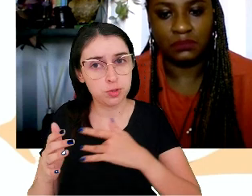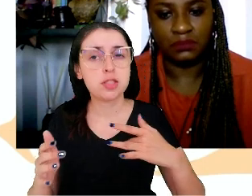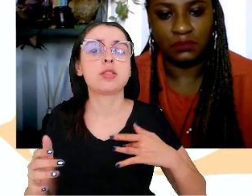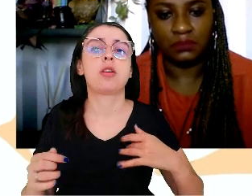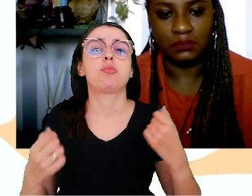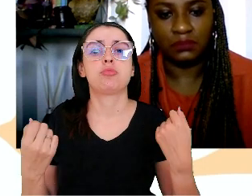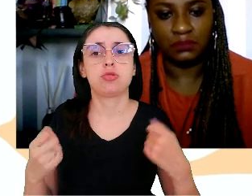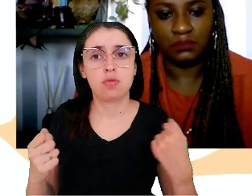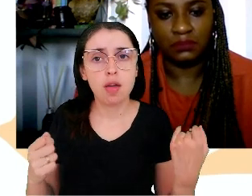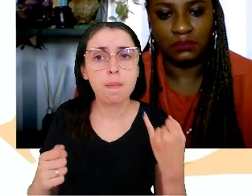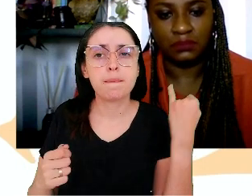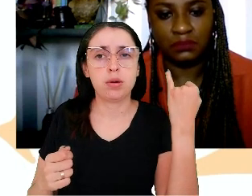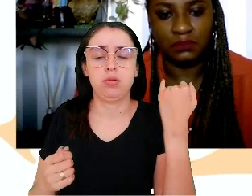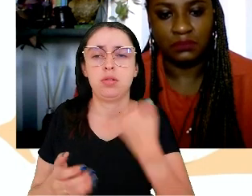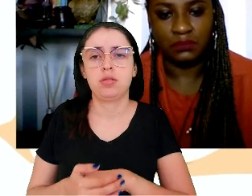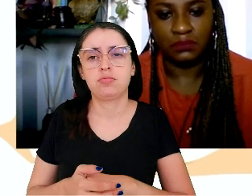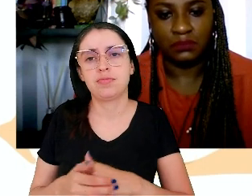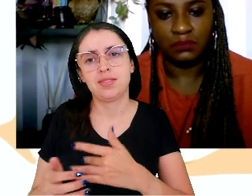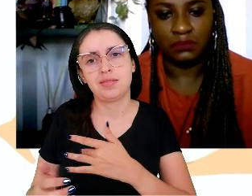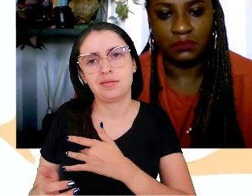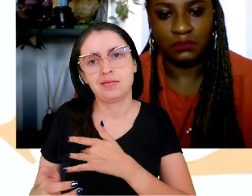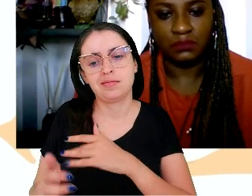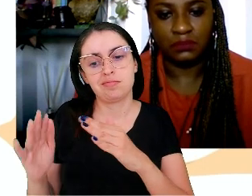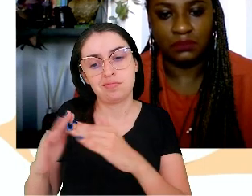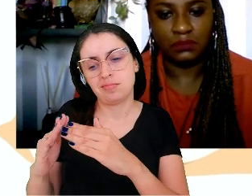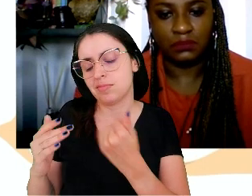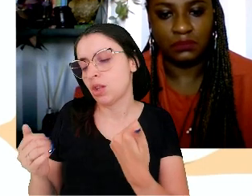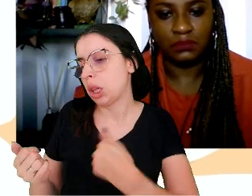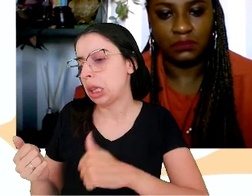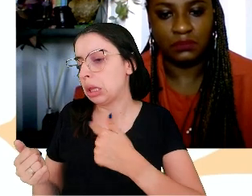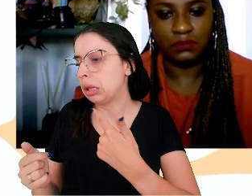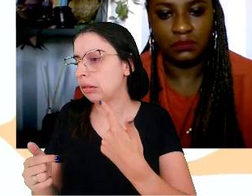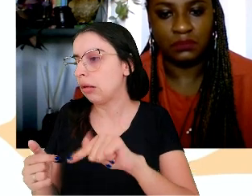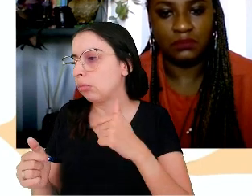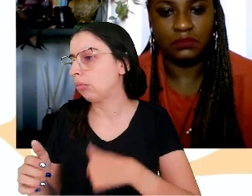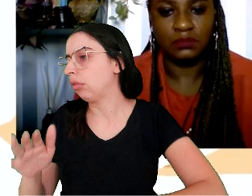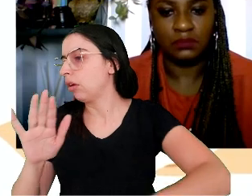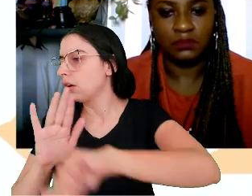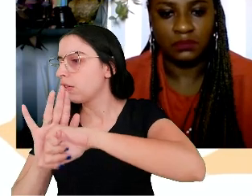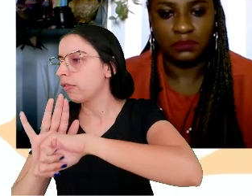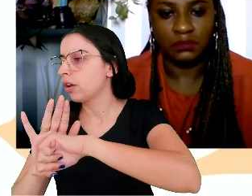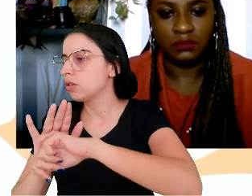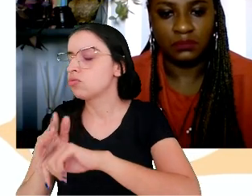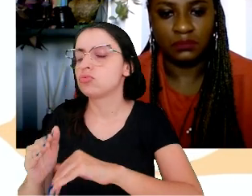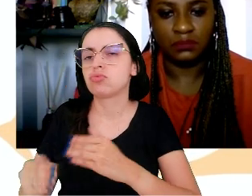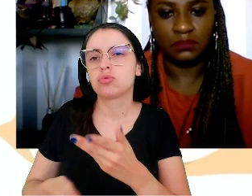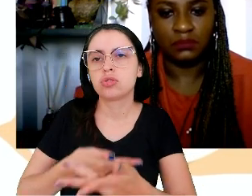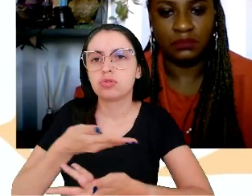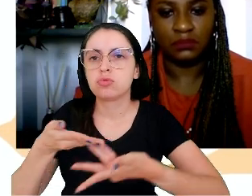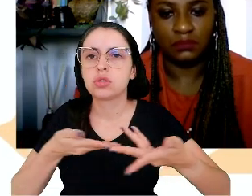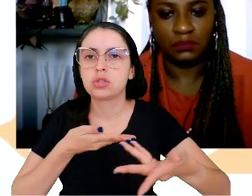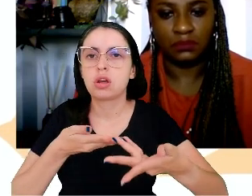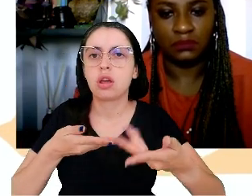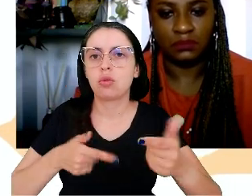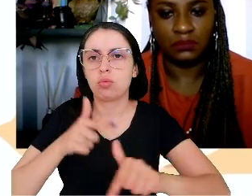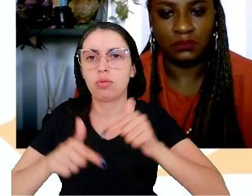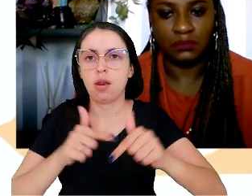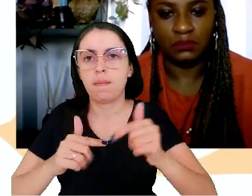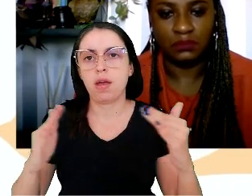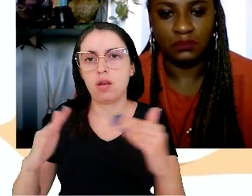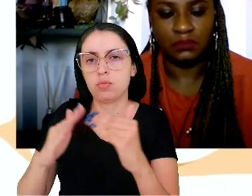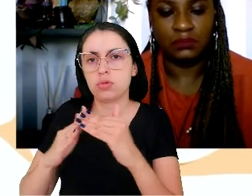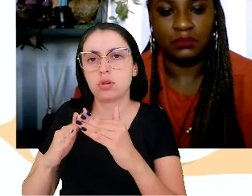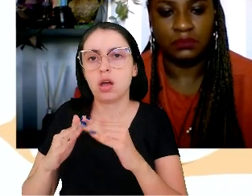saúde, mas ficar em casa sem violência, dividindo as funções domésticas e